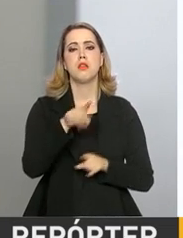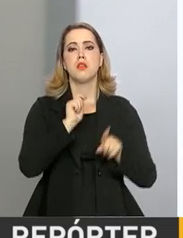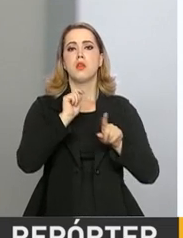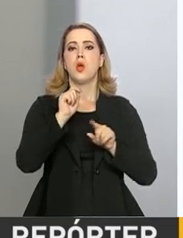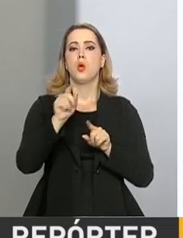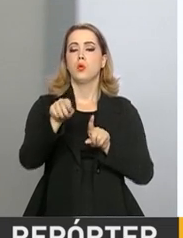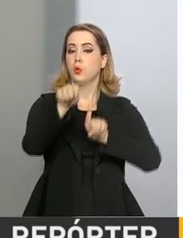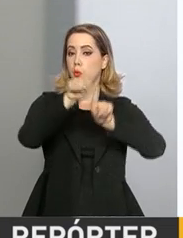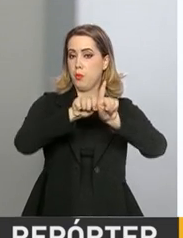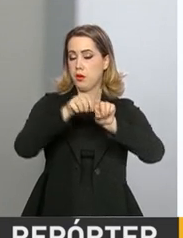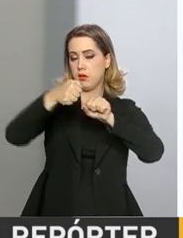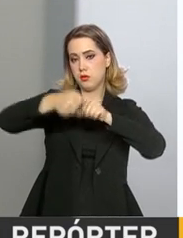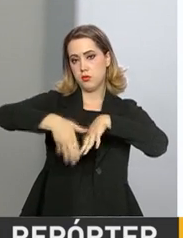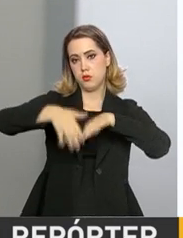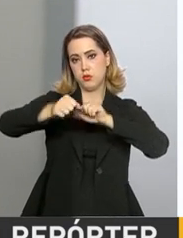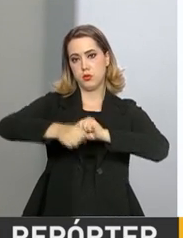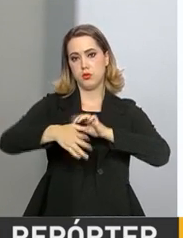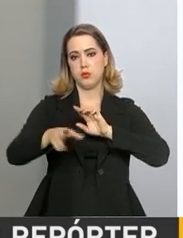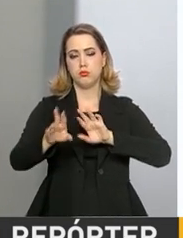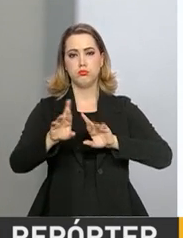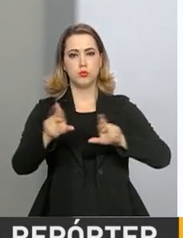produtor variou